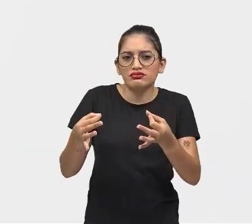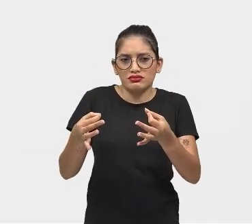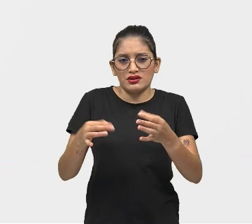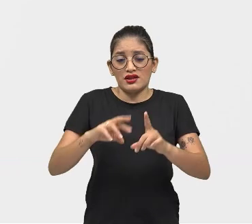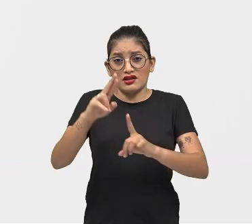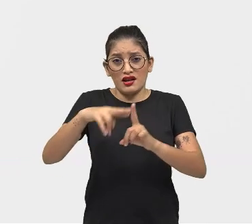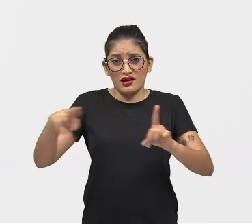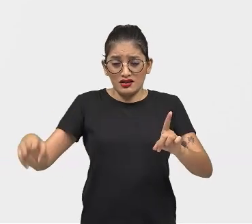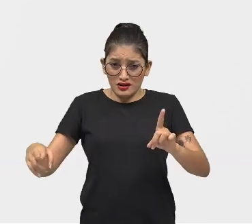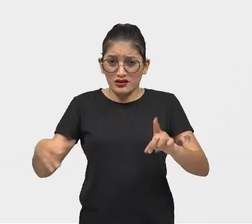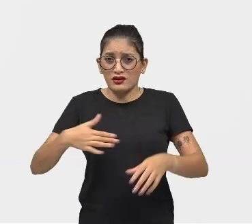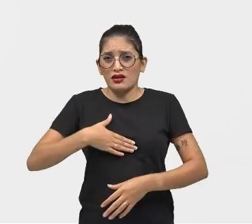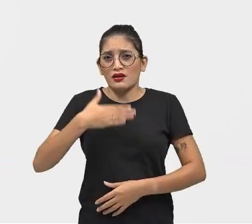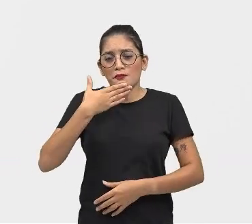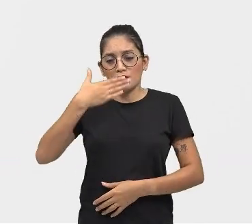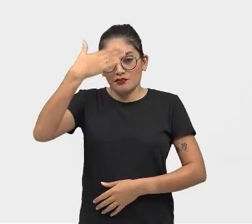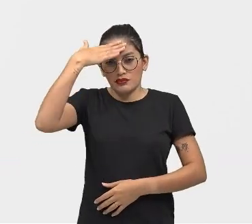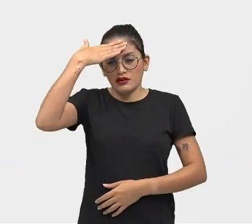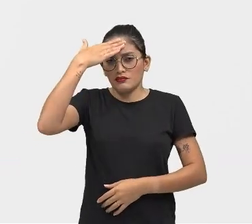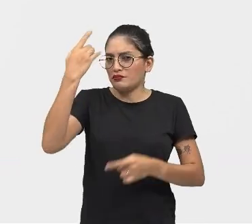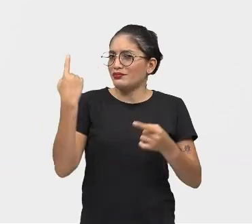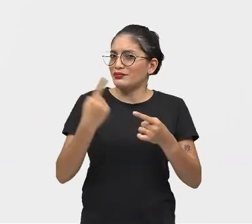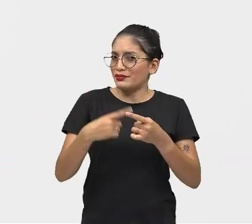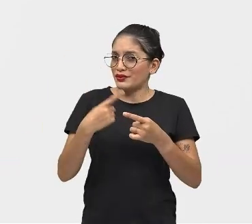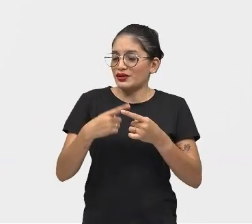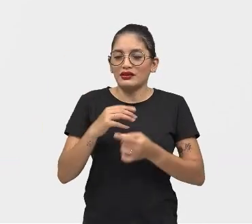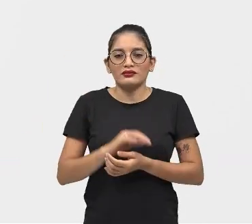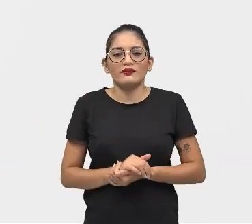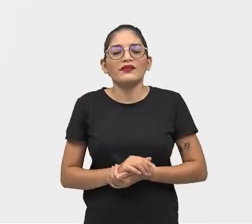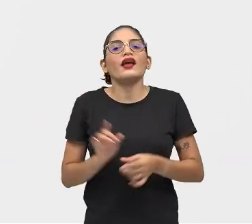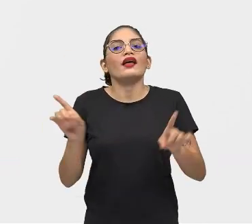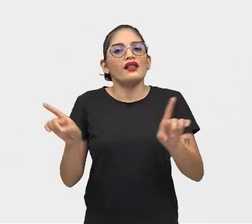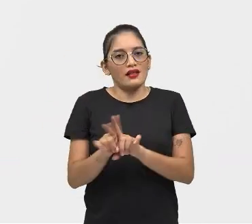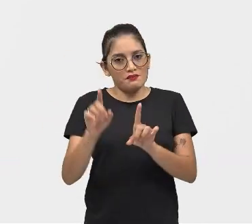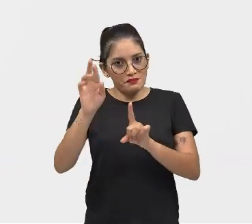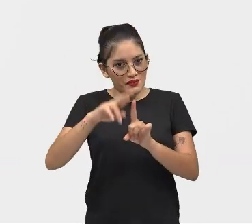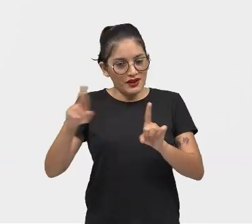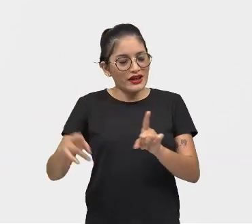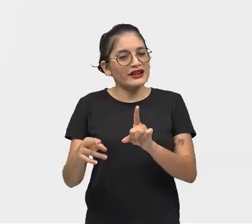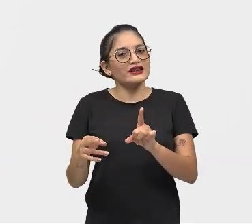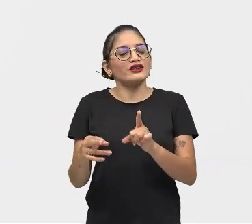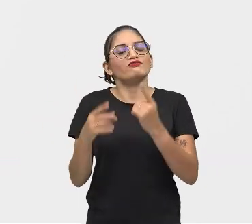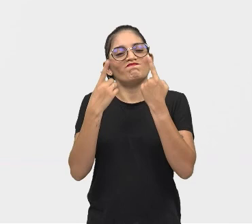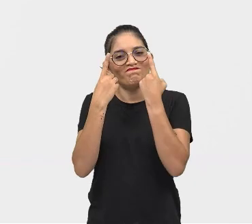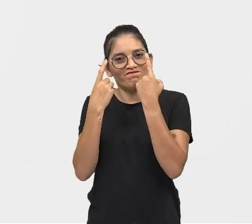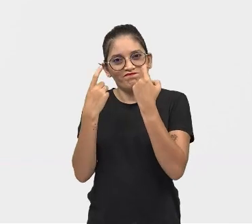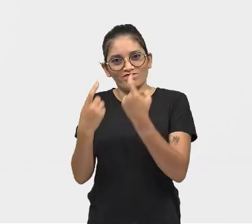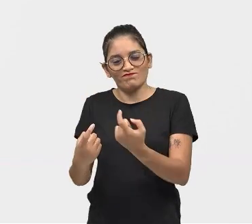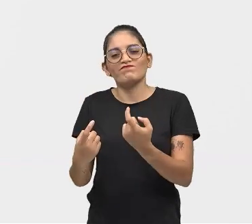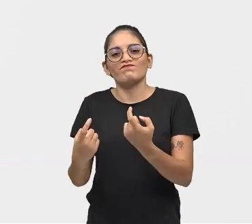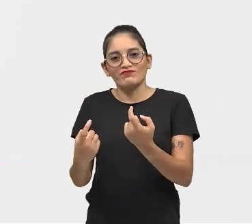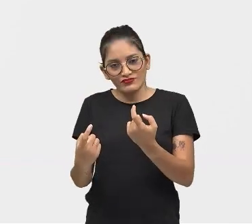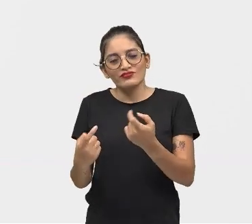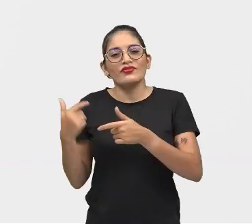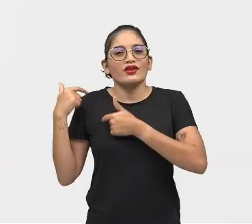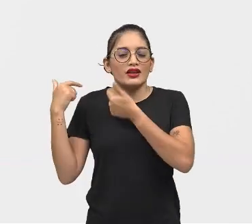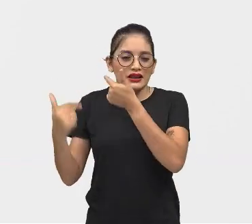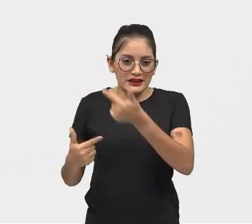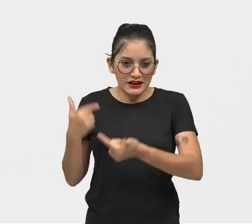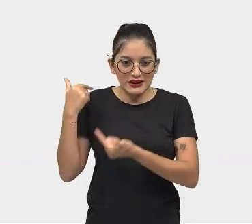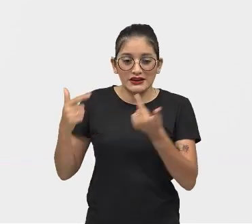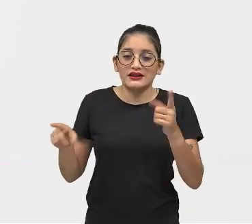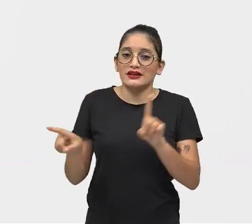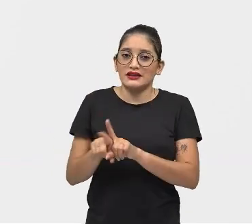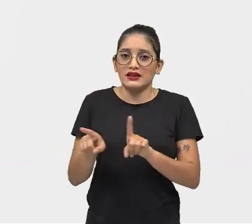na religião islâmica? Também é uma religião muito interessante na sua tradição e